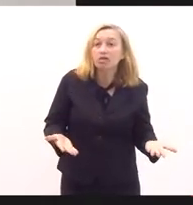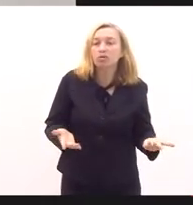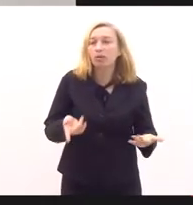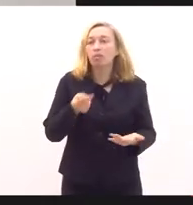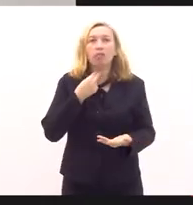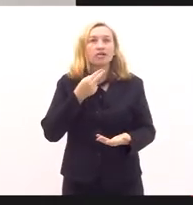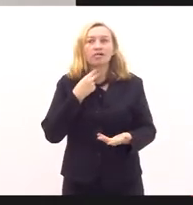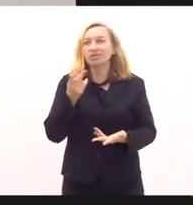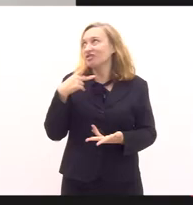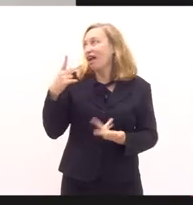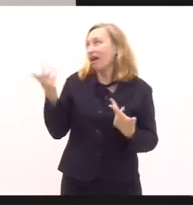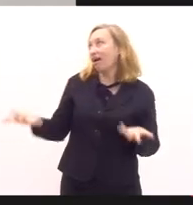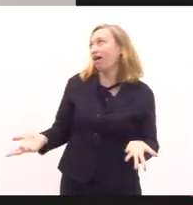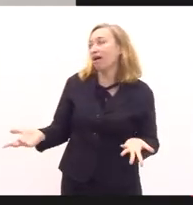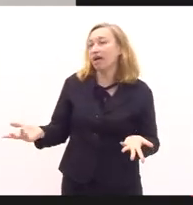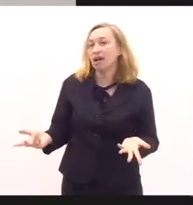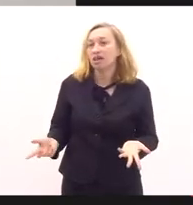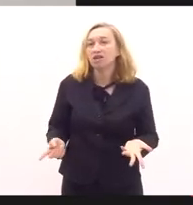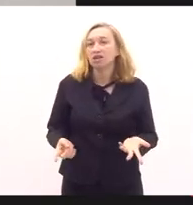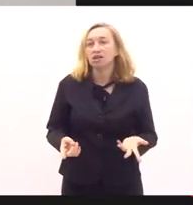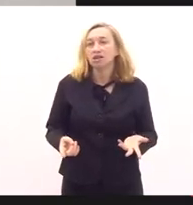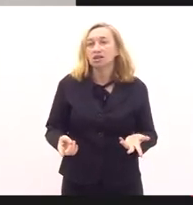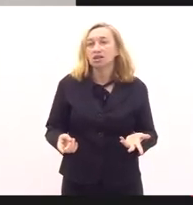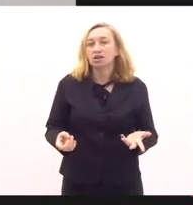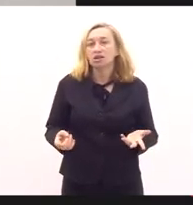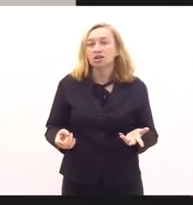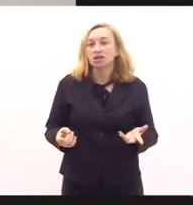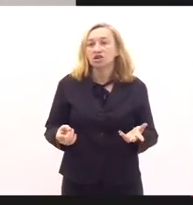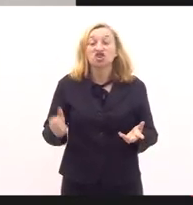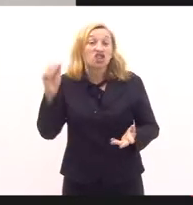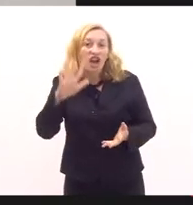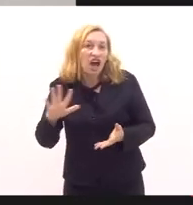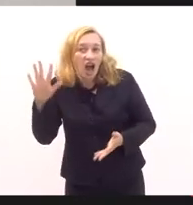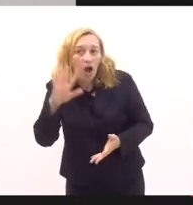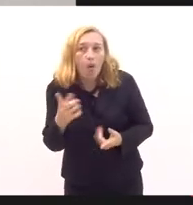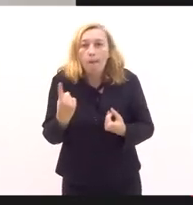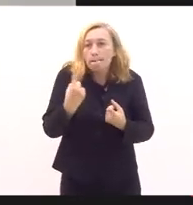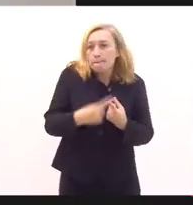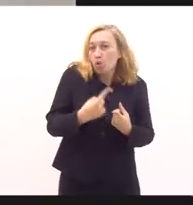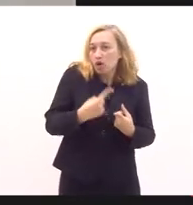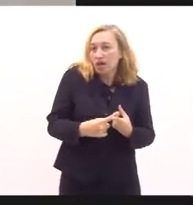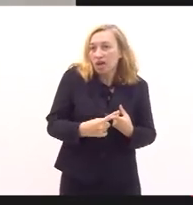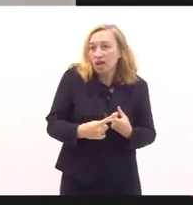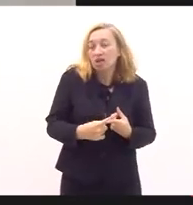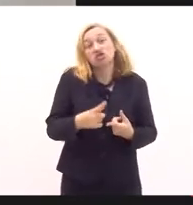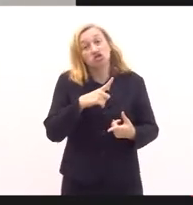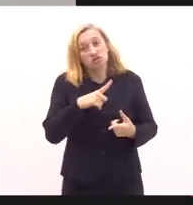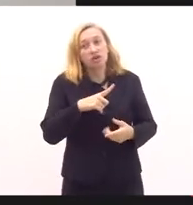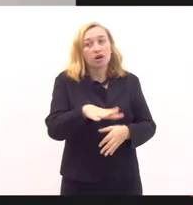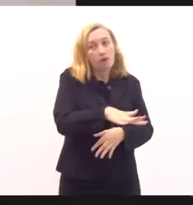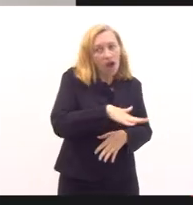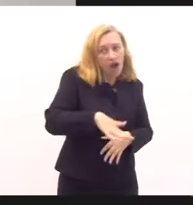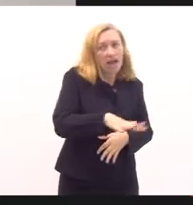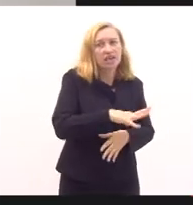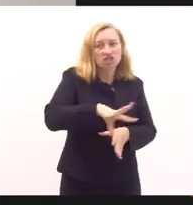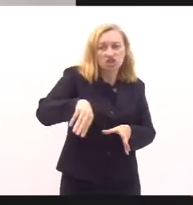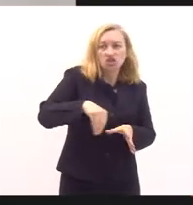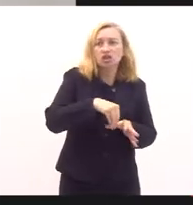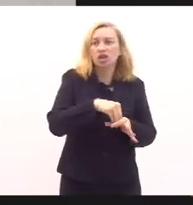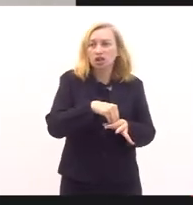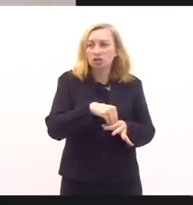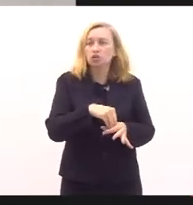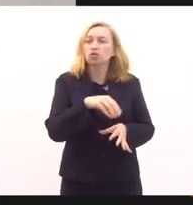aqui falar de uma forma coletiva, porque tiveram áreas dentro